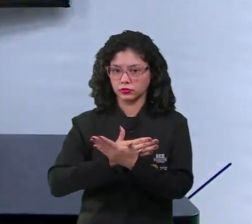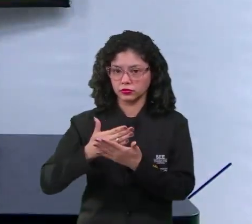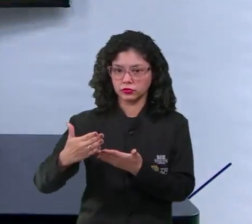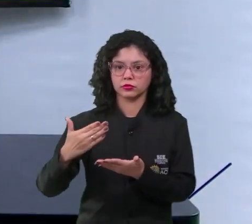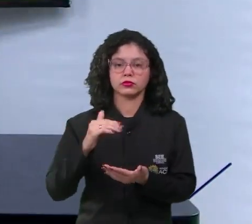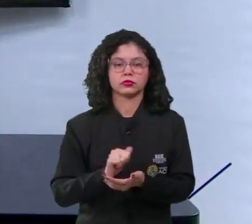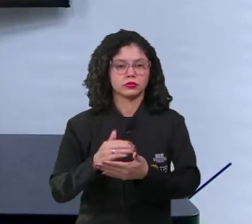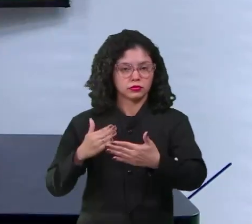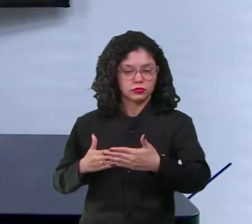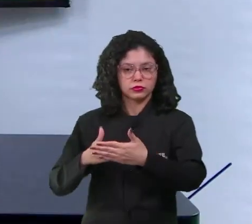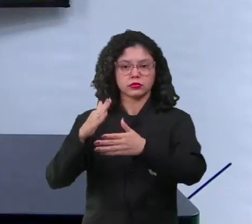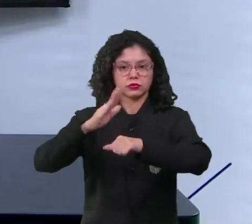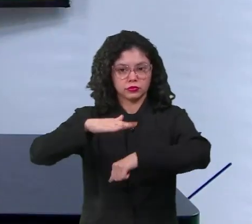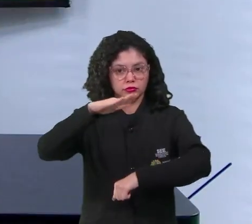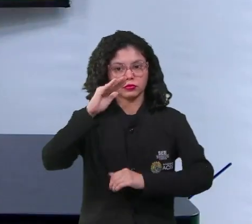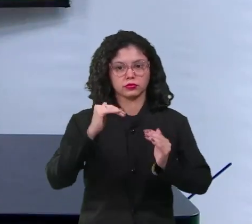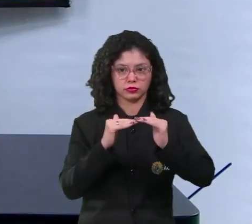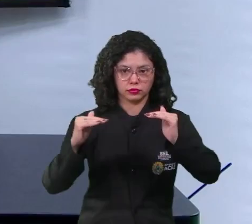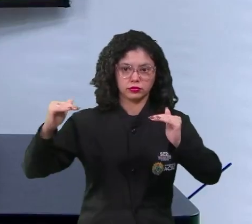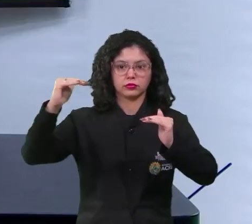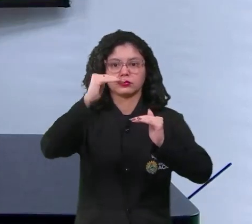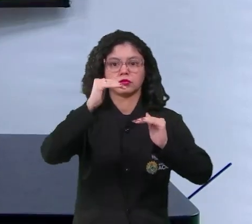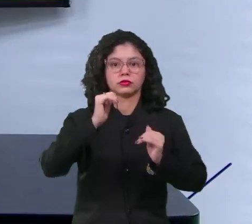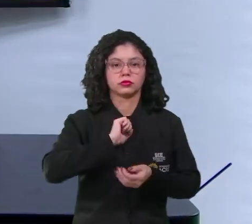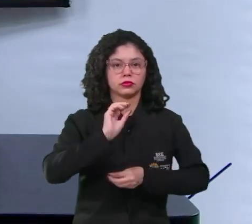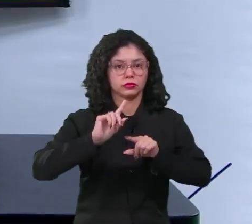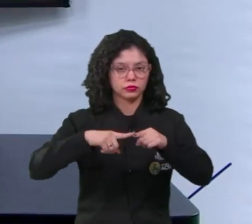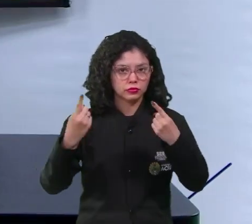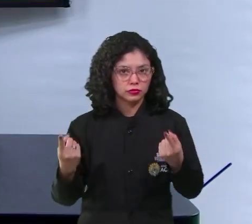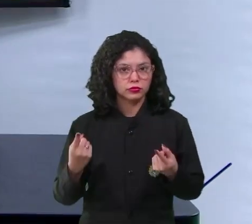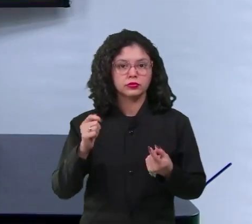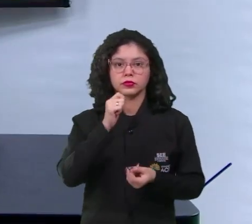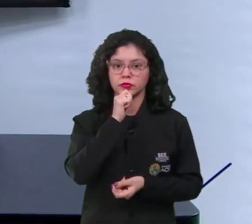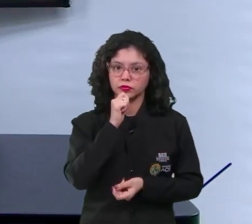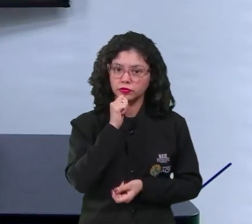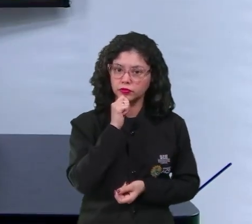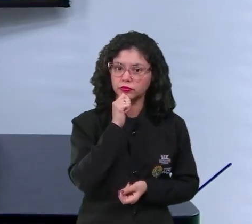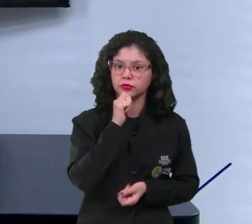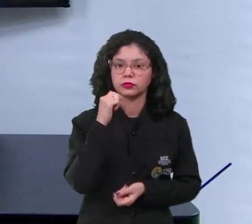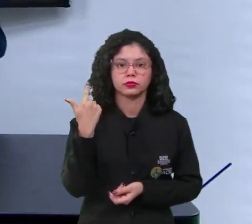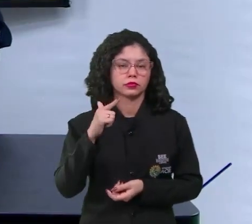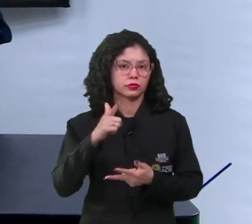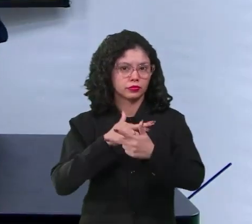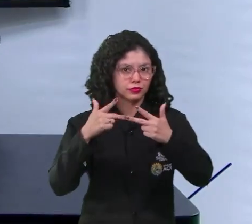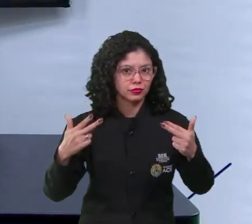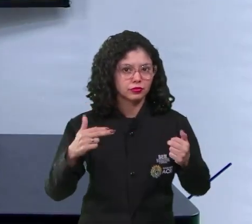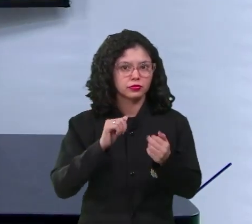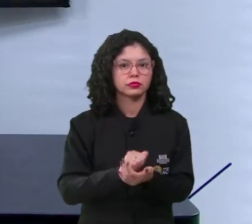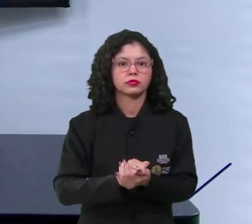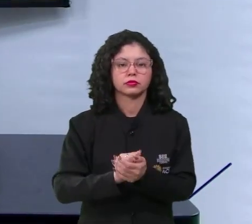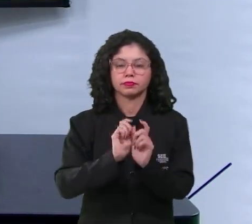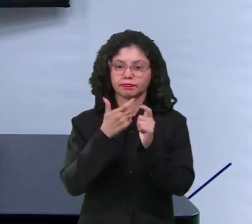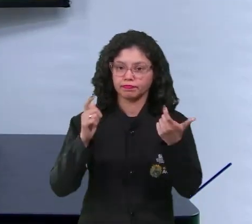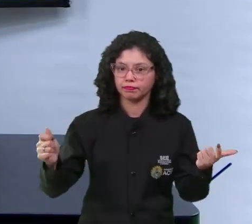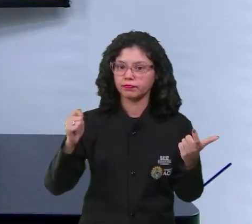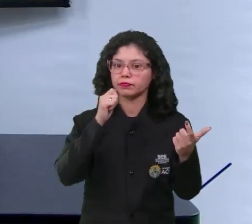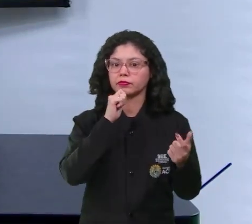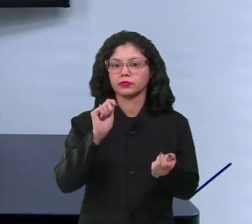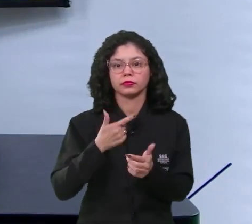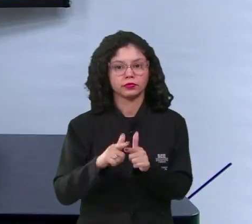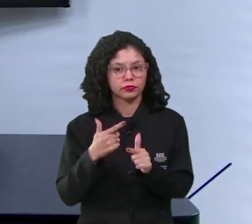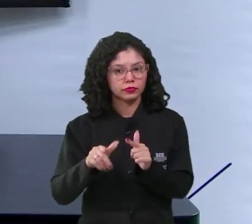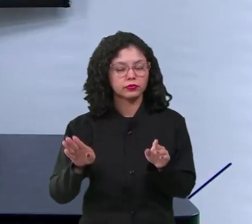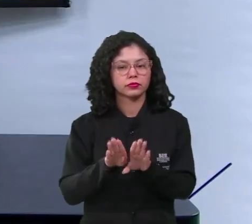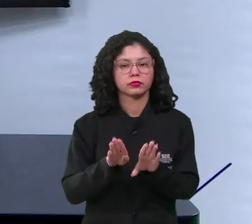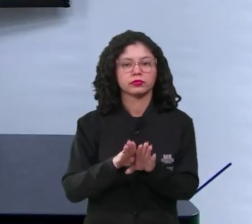ser um impacto mais relevante. Contudo, ainda não é aquela coisa que vai agravar a